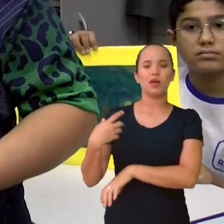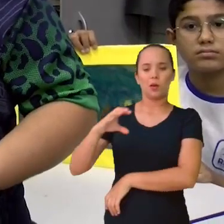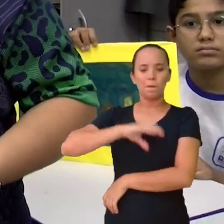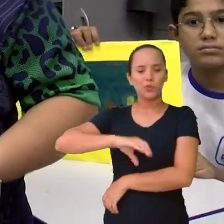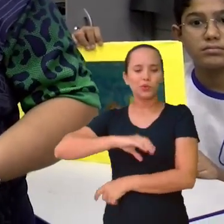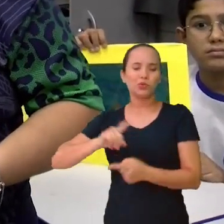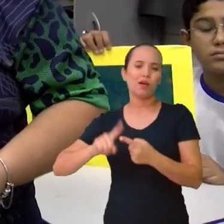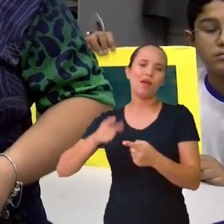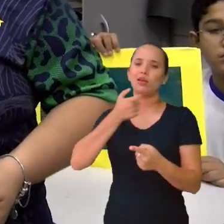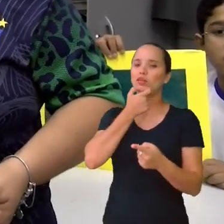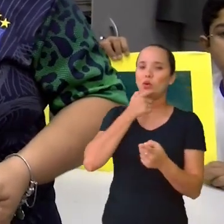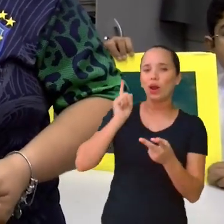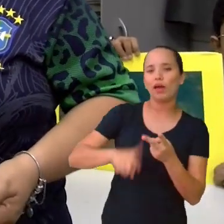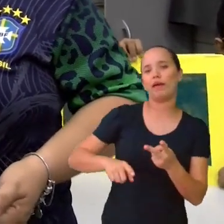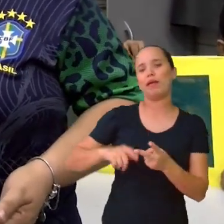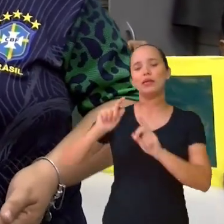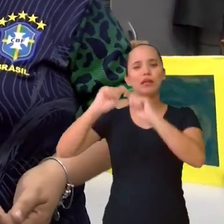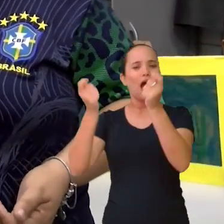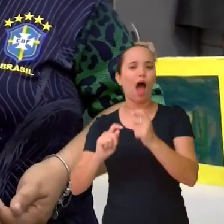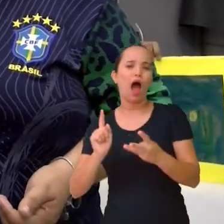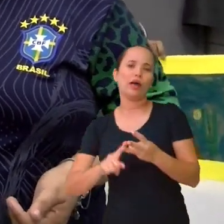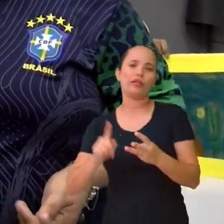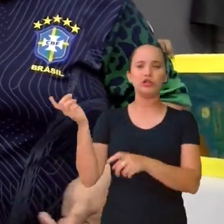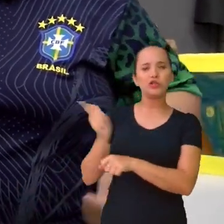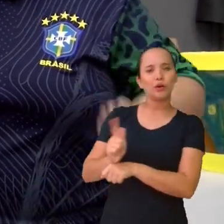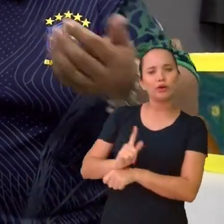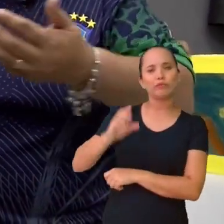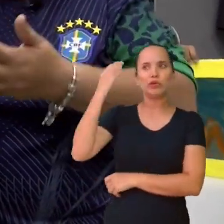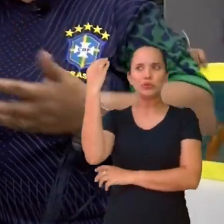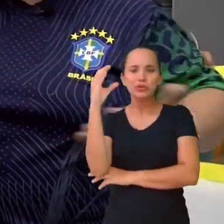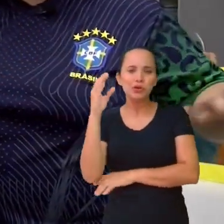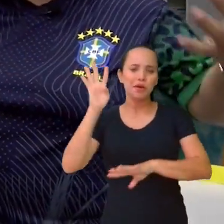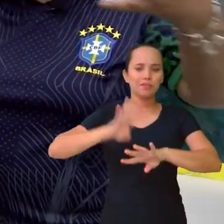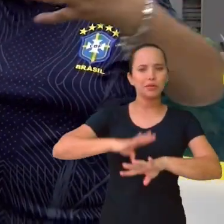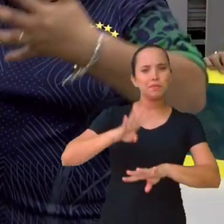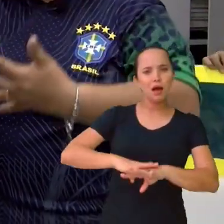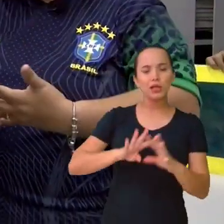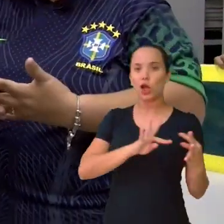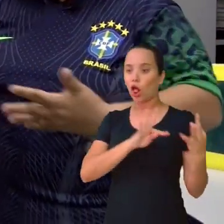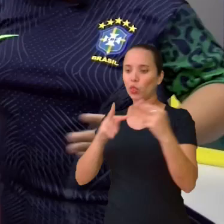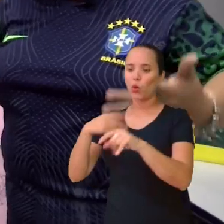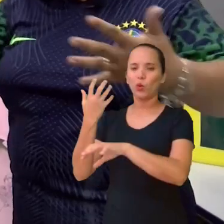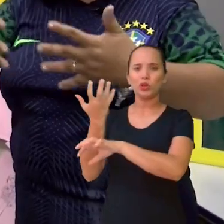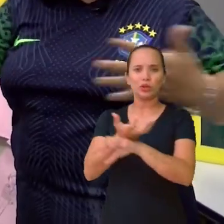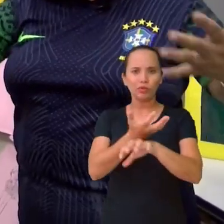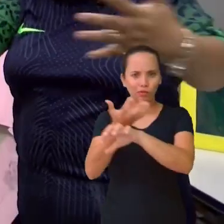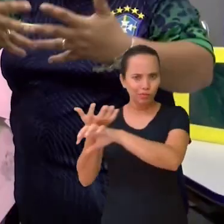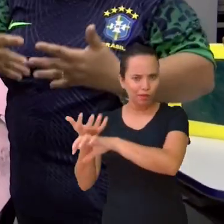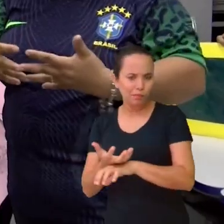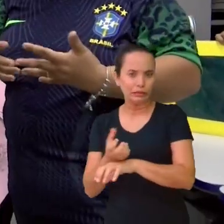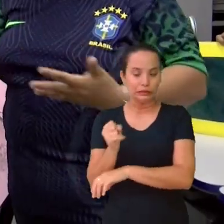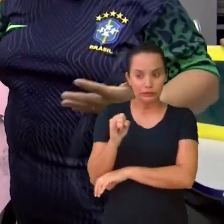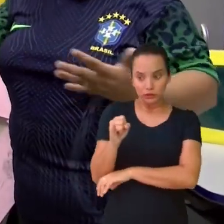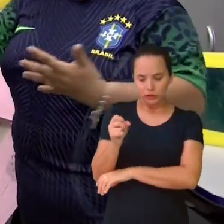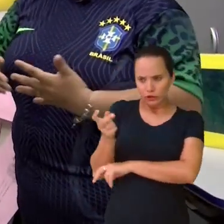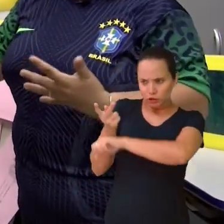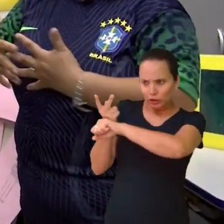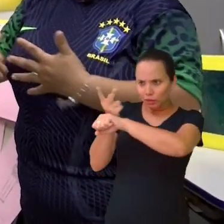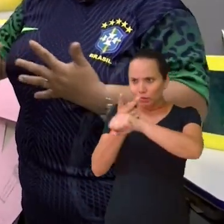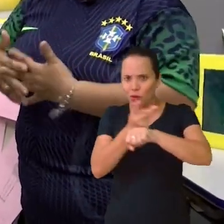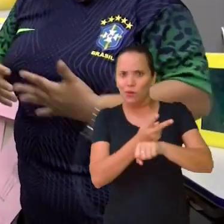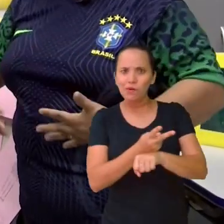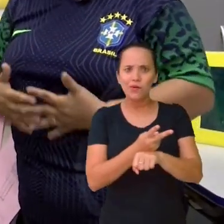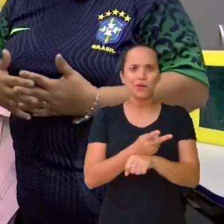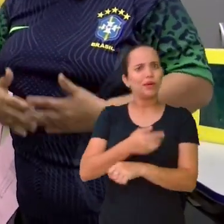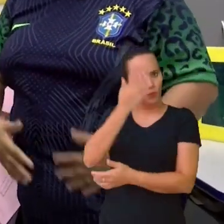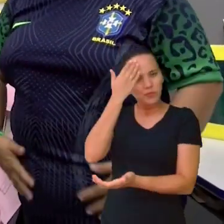inglês, ciências. Artes, geografia, ciências, matemática. Então, todas essas disciplinas, se a gente procurar aqui, com